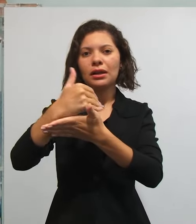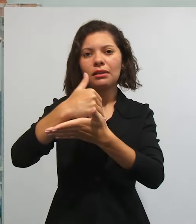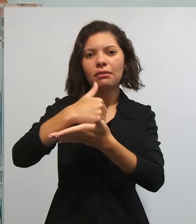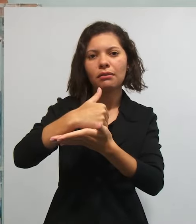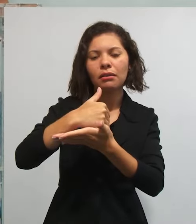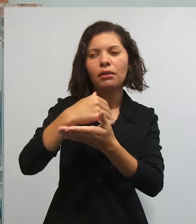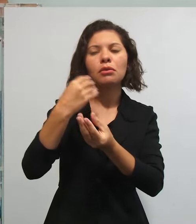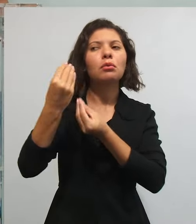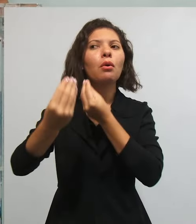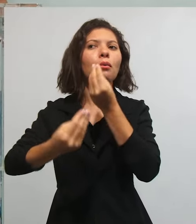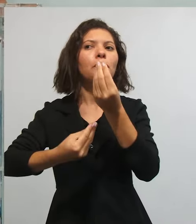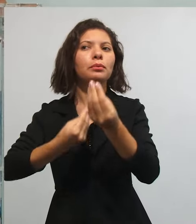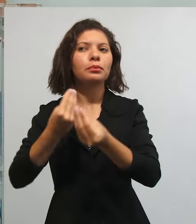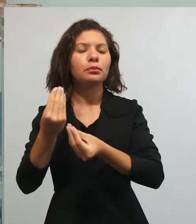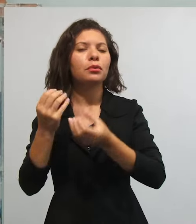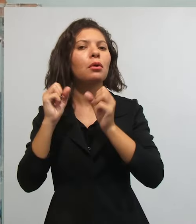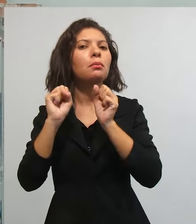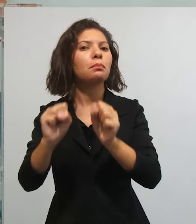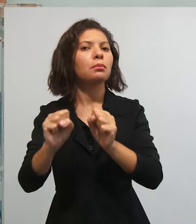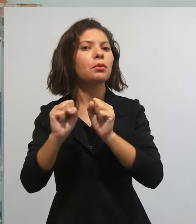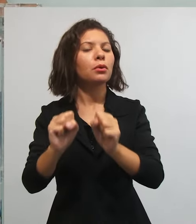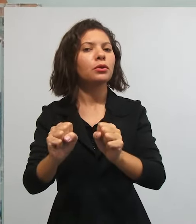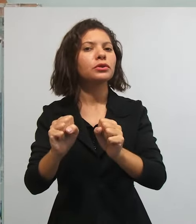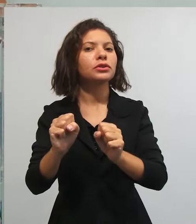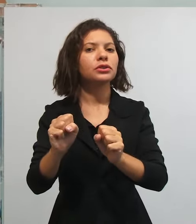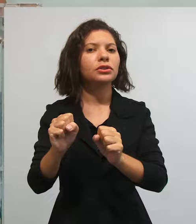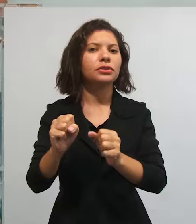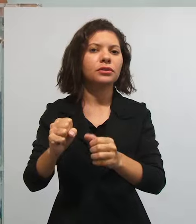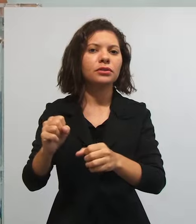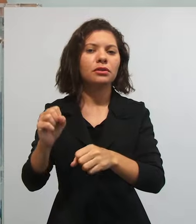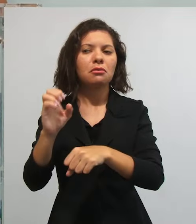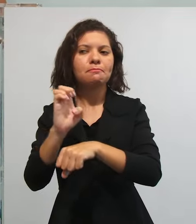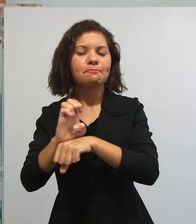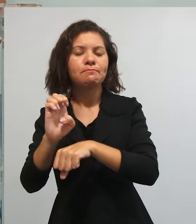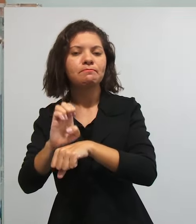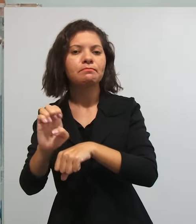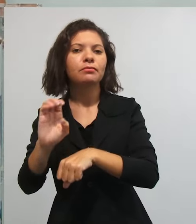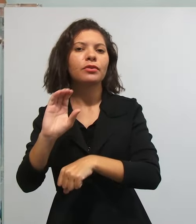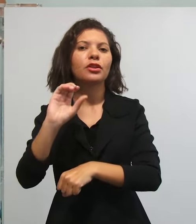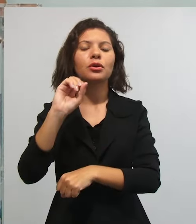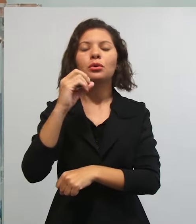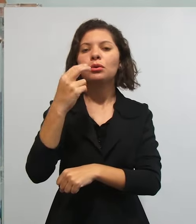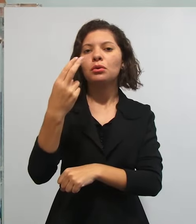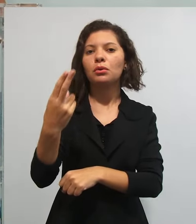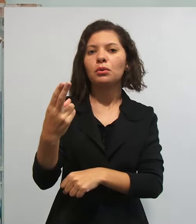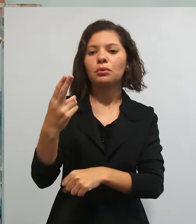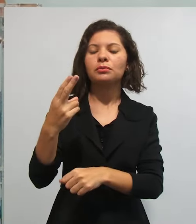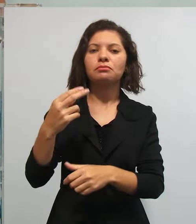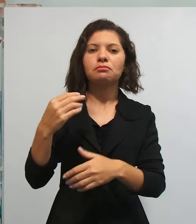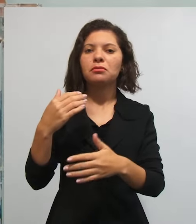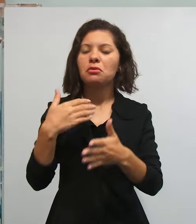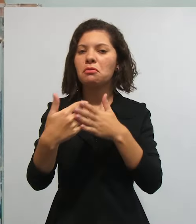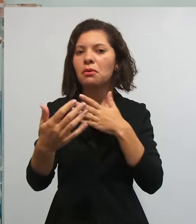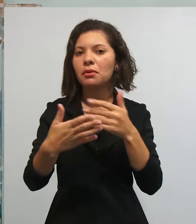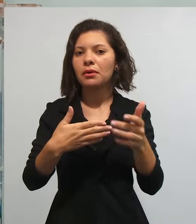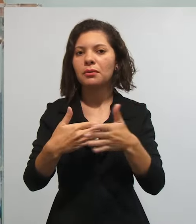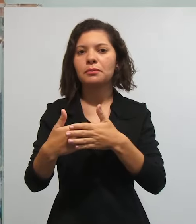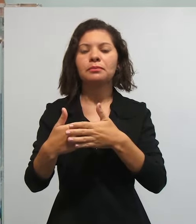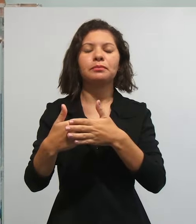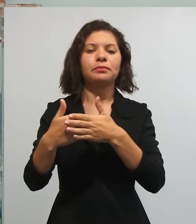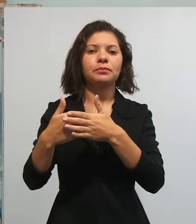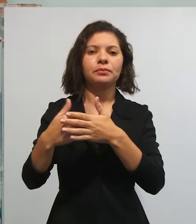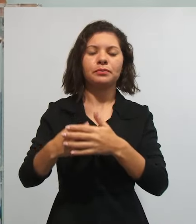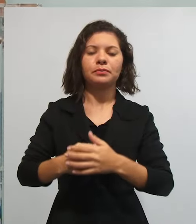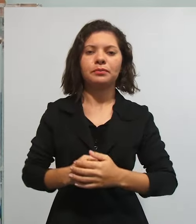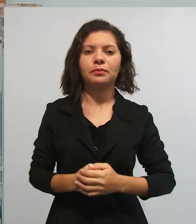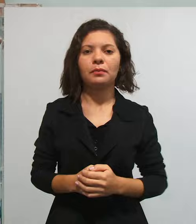ela pode ser realizada pelo próprio ente ou ela pode ser terceirizada. Então, se ela for realizada pelo próprio